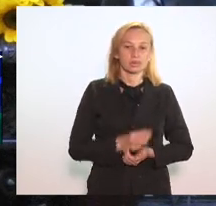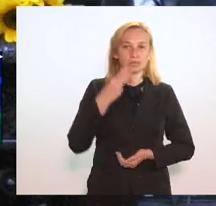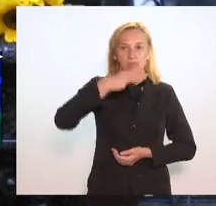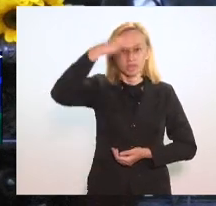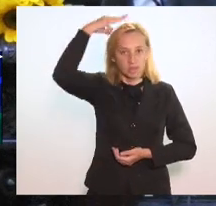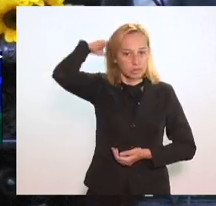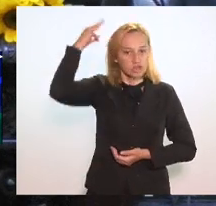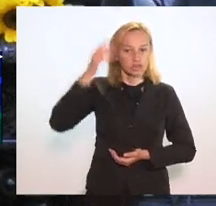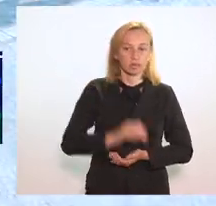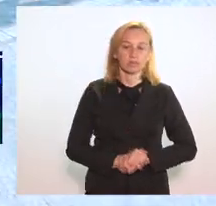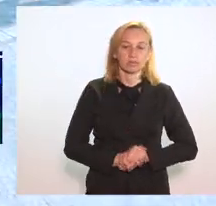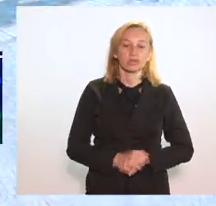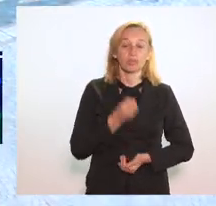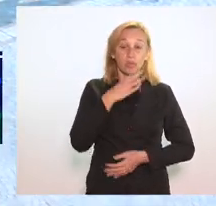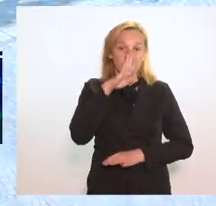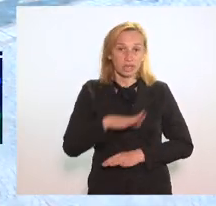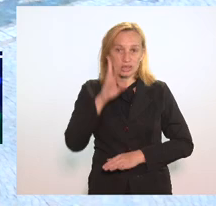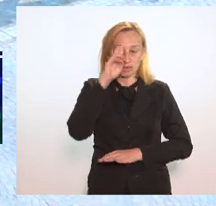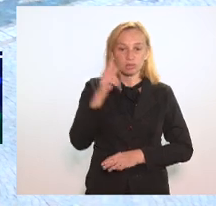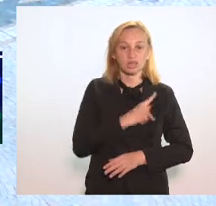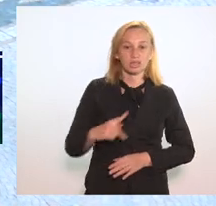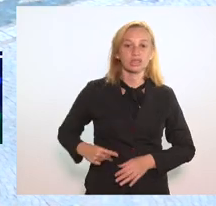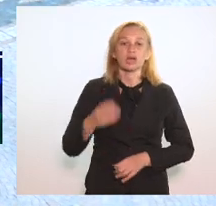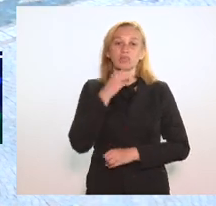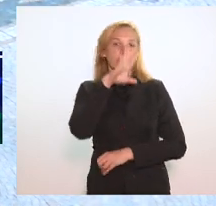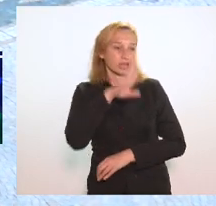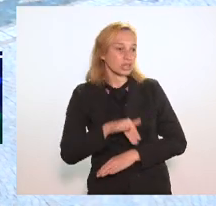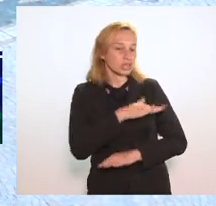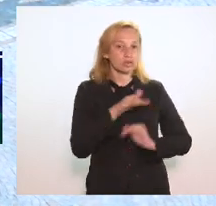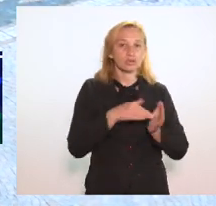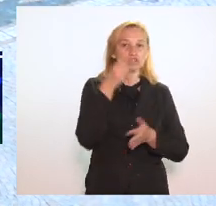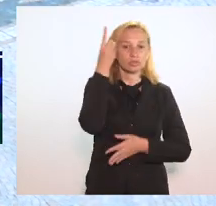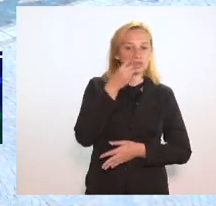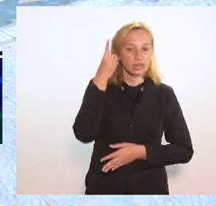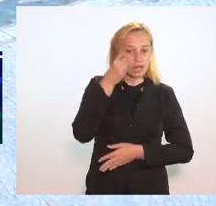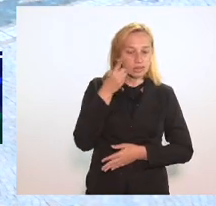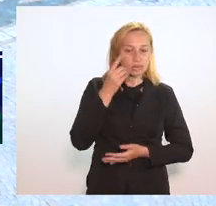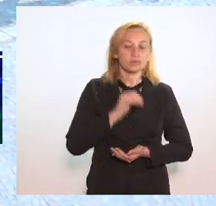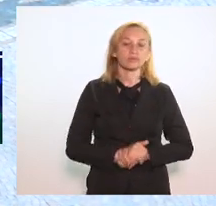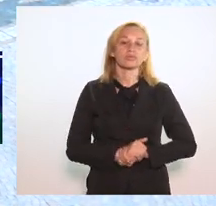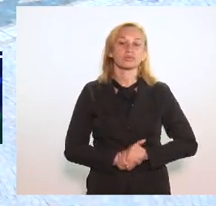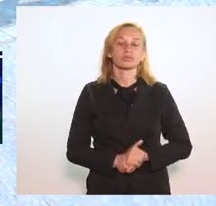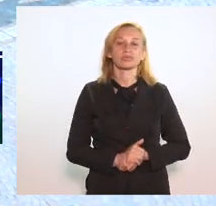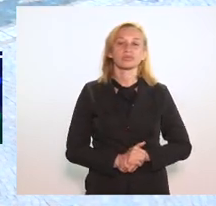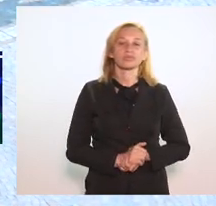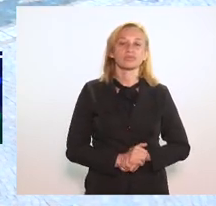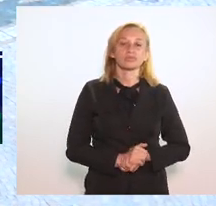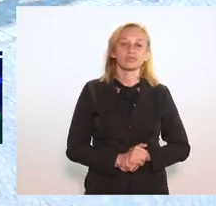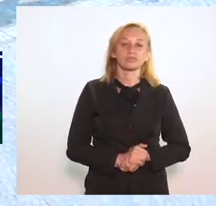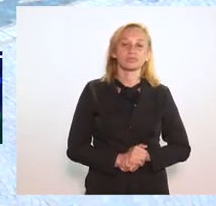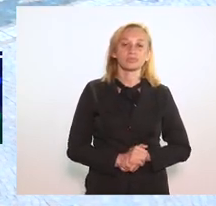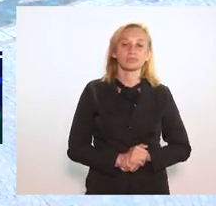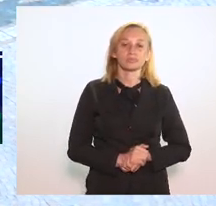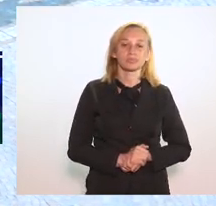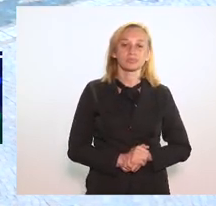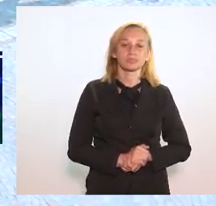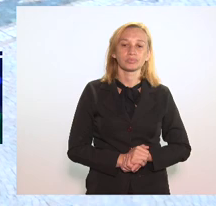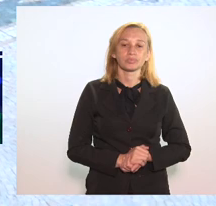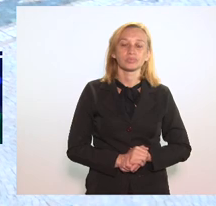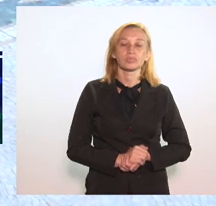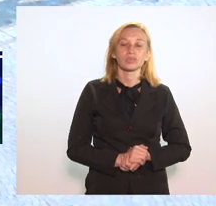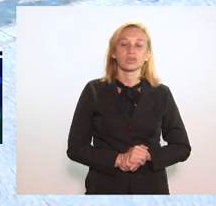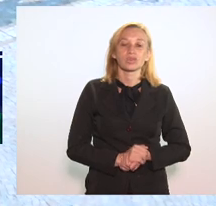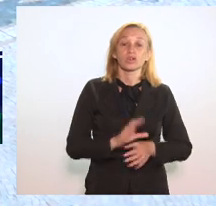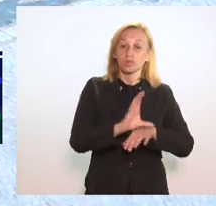Márcio Pacheco meu Boa tarde senhor presidente Boa tarde senhoras e senhores deputados e deputadas é o parecer é pela